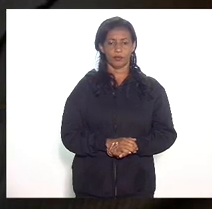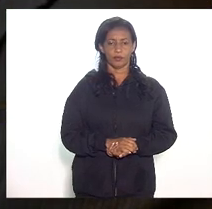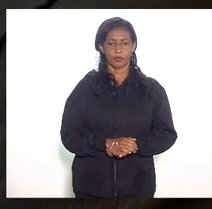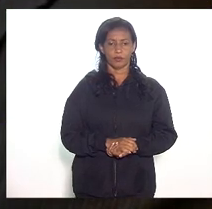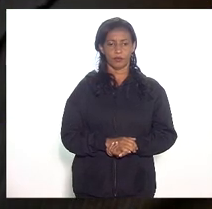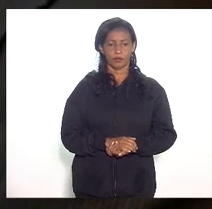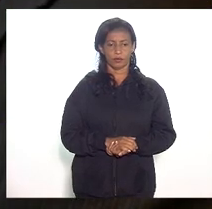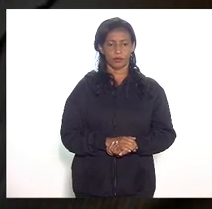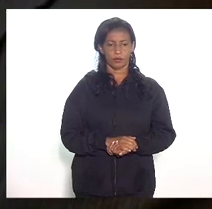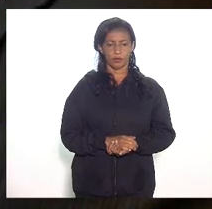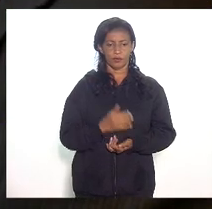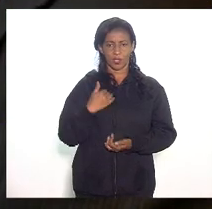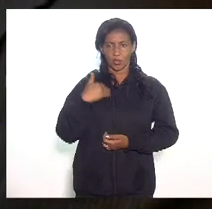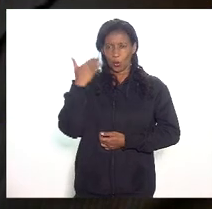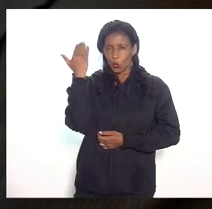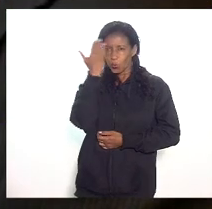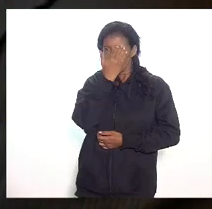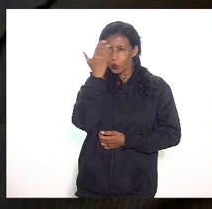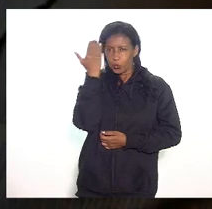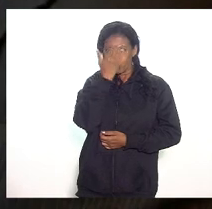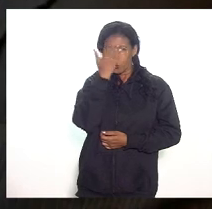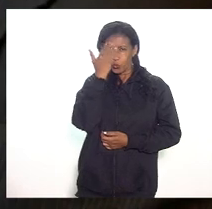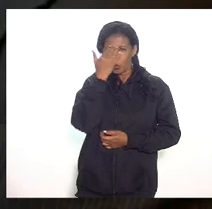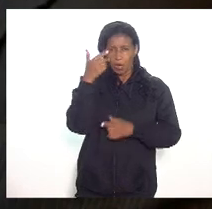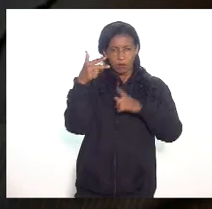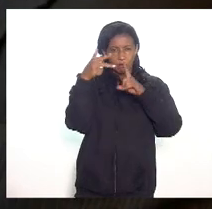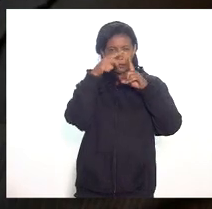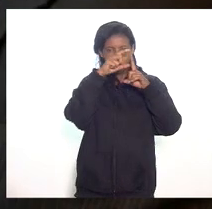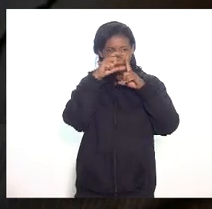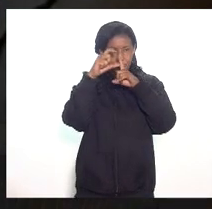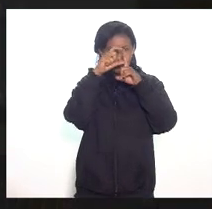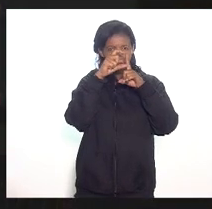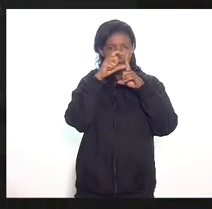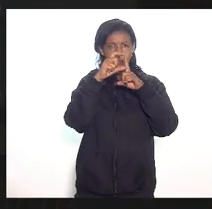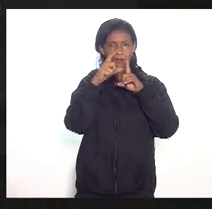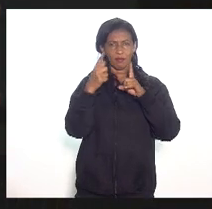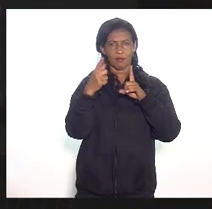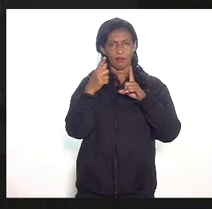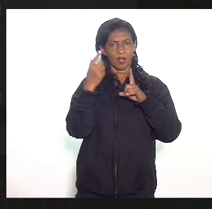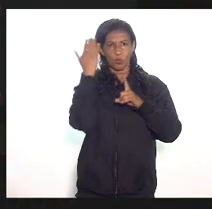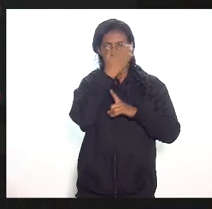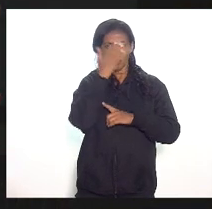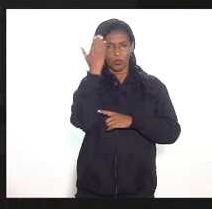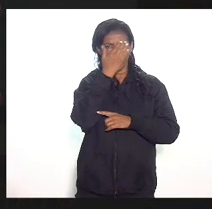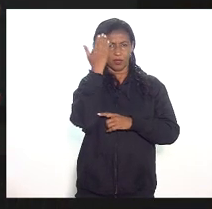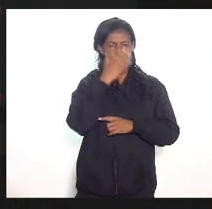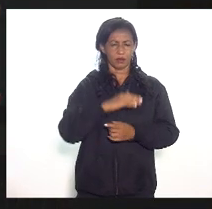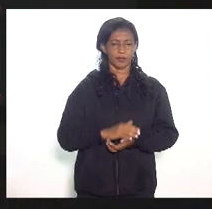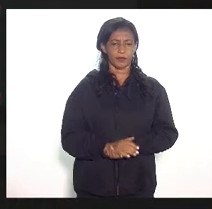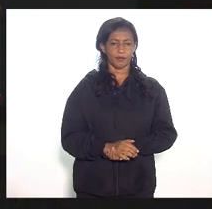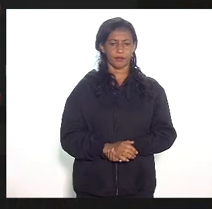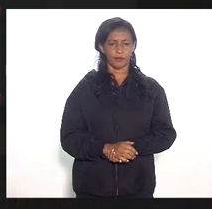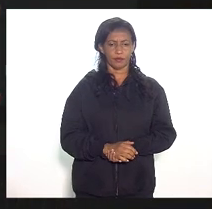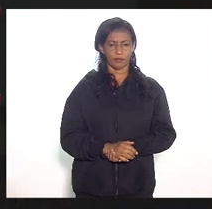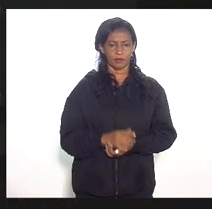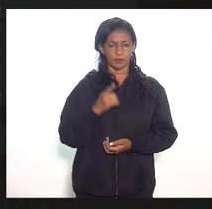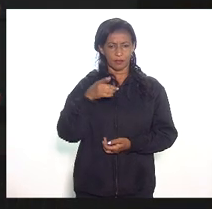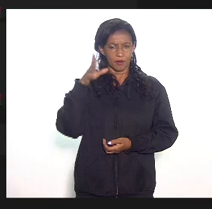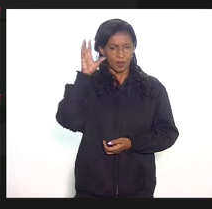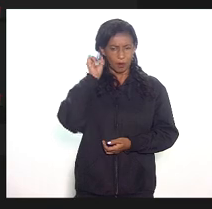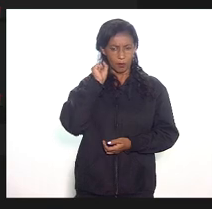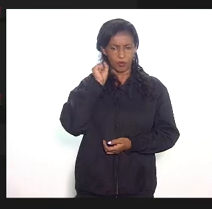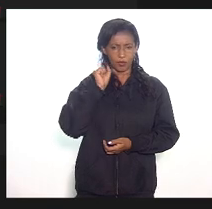Eu agora não estou vendo o Charles mais, mas ele estava na tela até um minuto atrás. Até alguns segundos. Está me ouvindo, Charles?